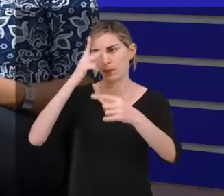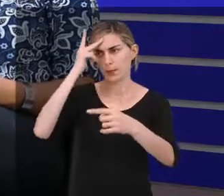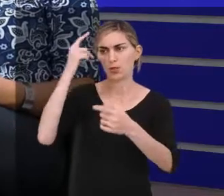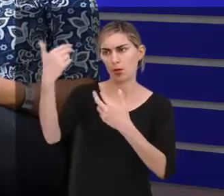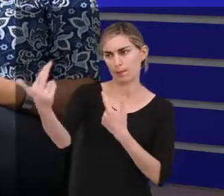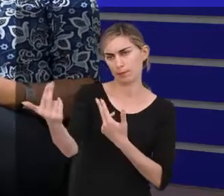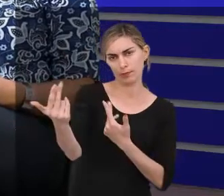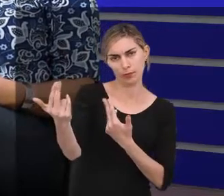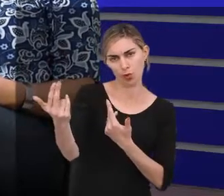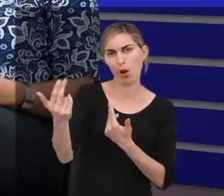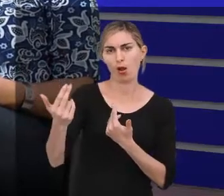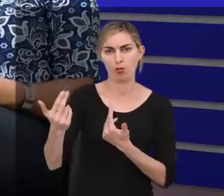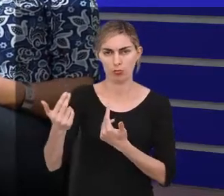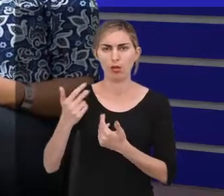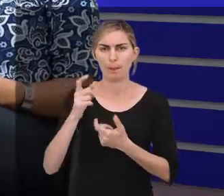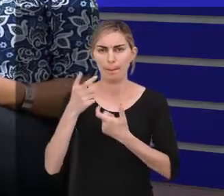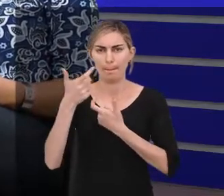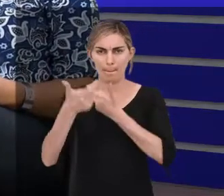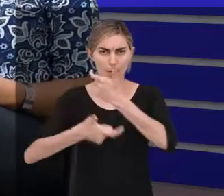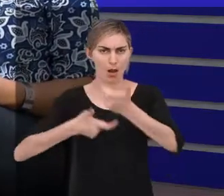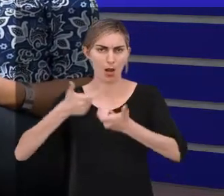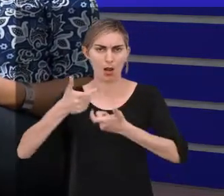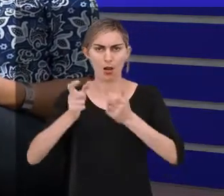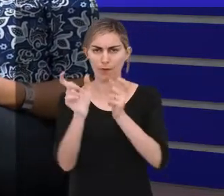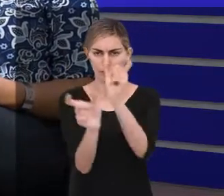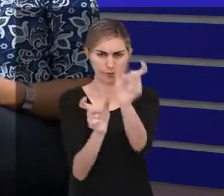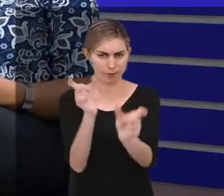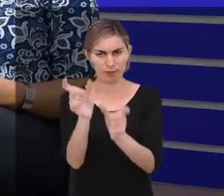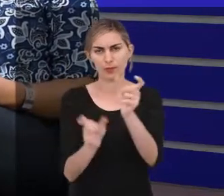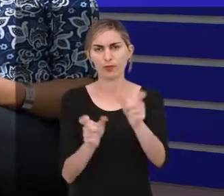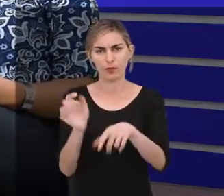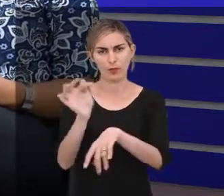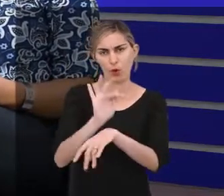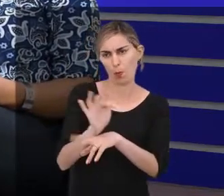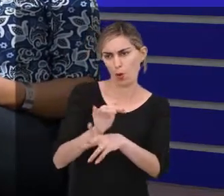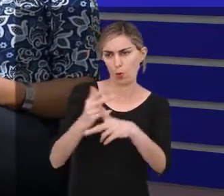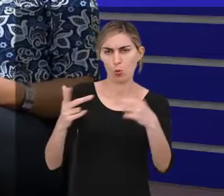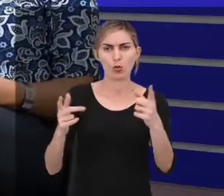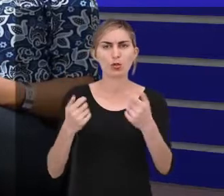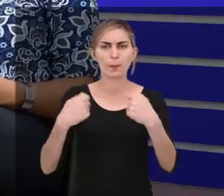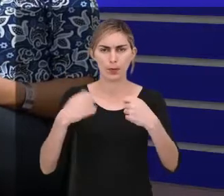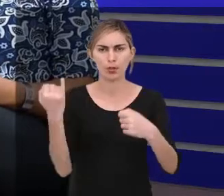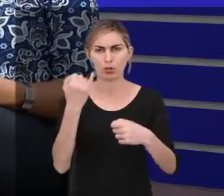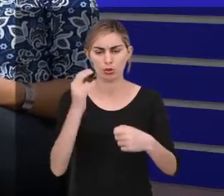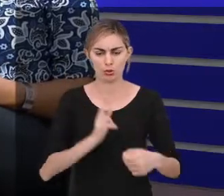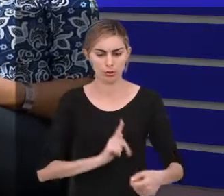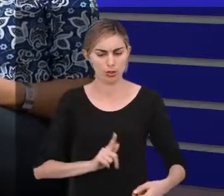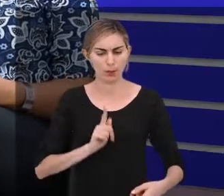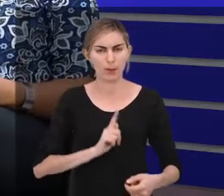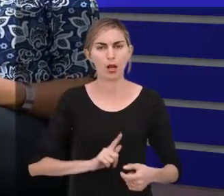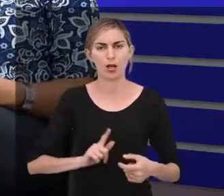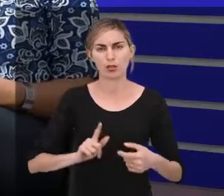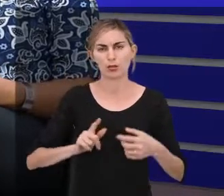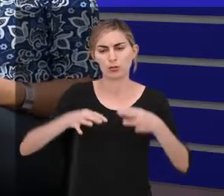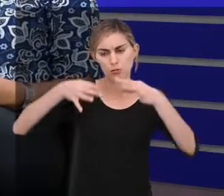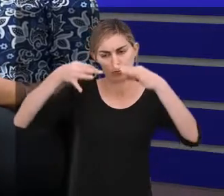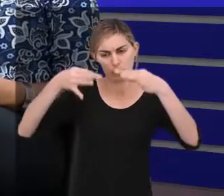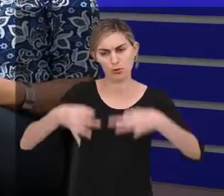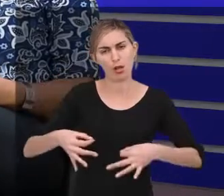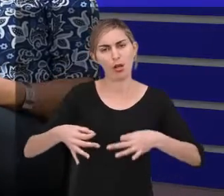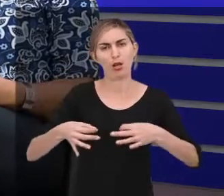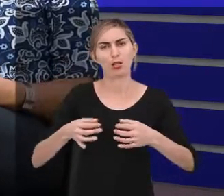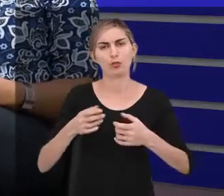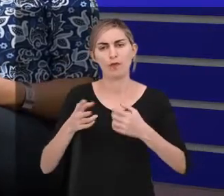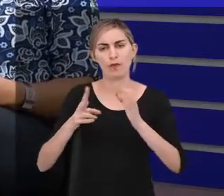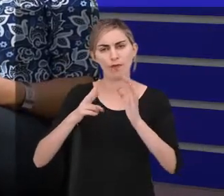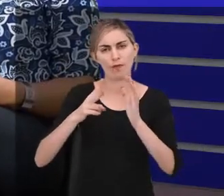que também é da mesma área, né? Então, é importante a gente utilizar a gramática, né, de uma forma adequada, utilizar